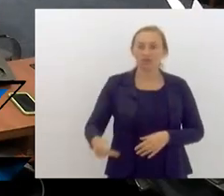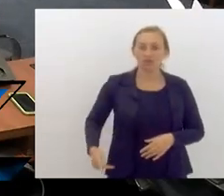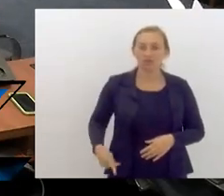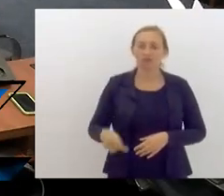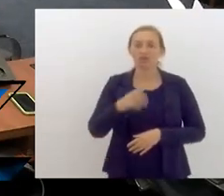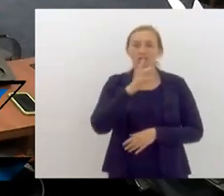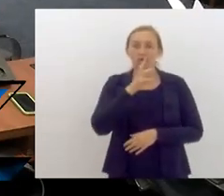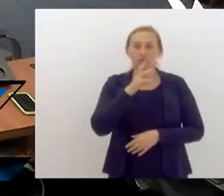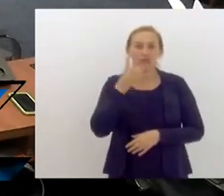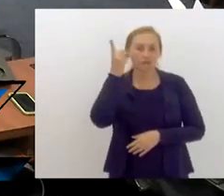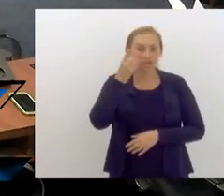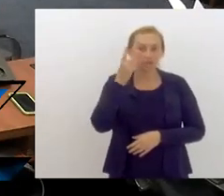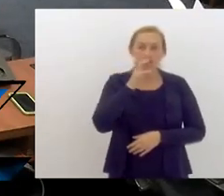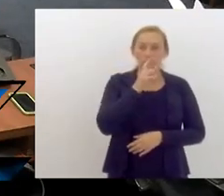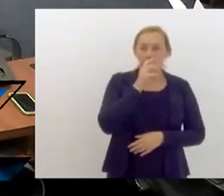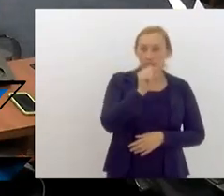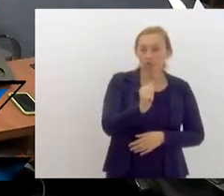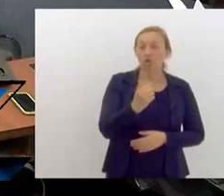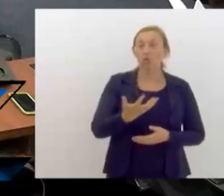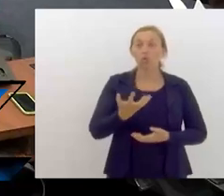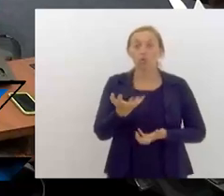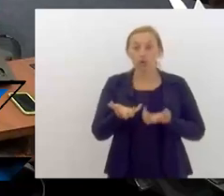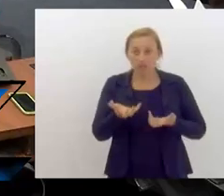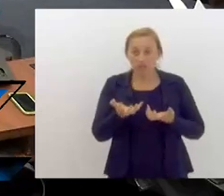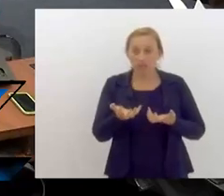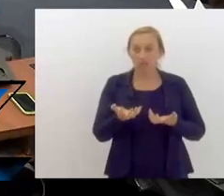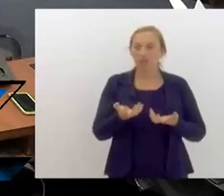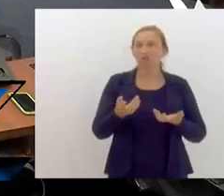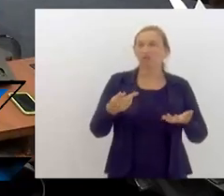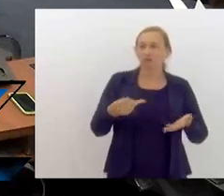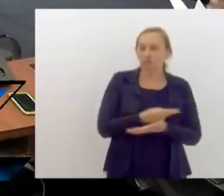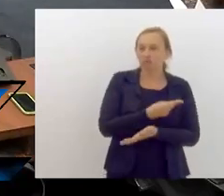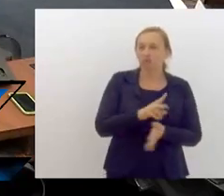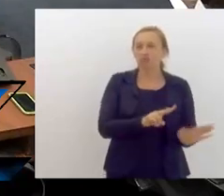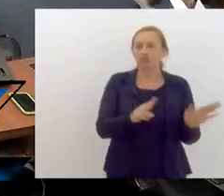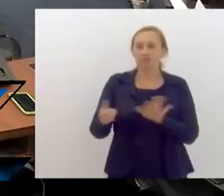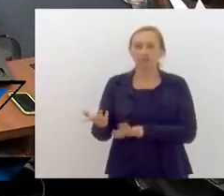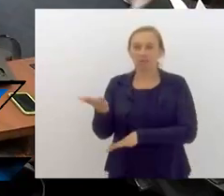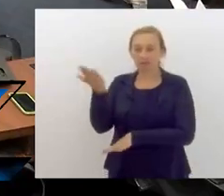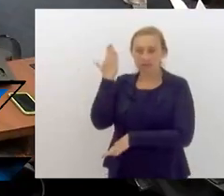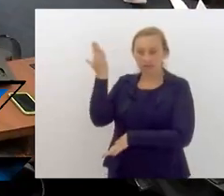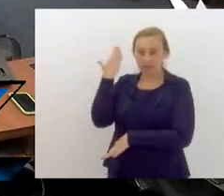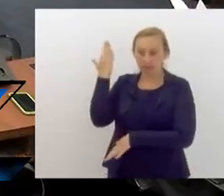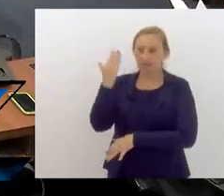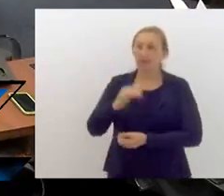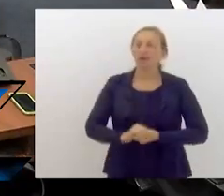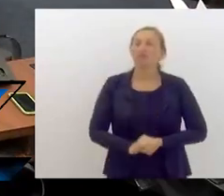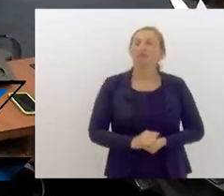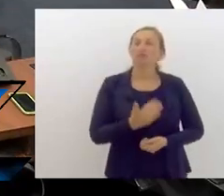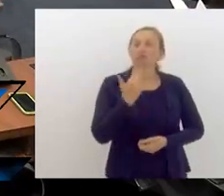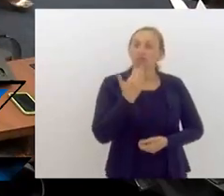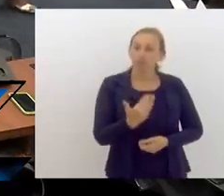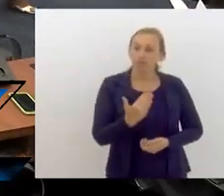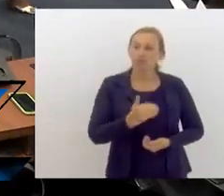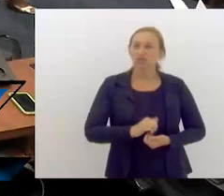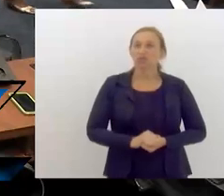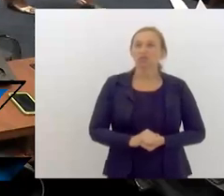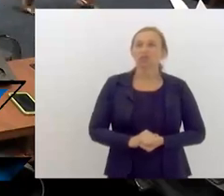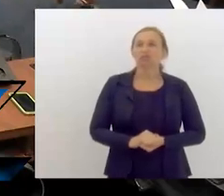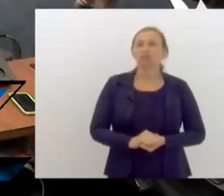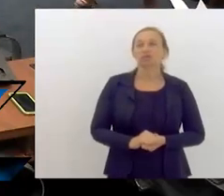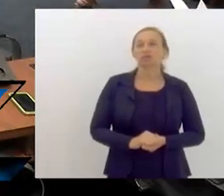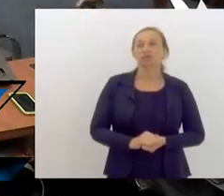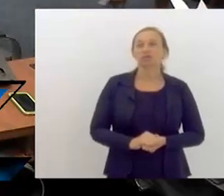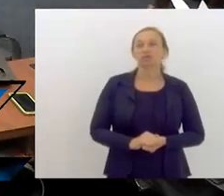Rodrigo Amorim eu queria a exemplo do que aconteceu aqui na semana passada fazer um questionamento sobre essa